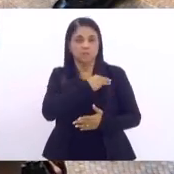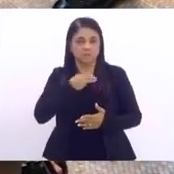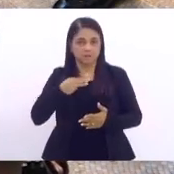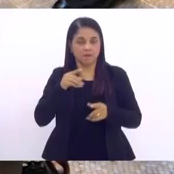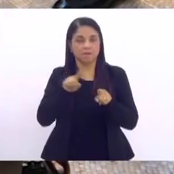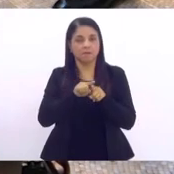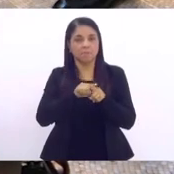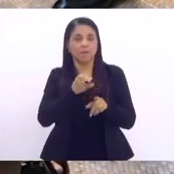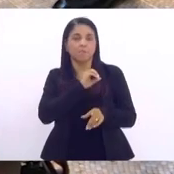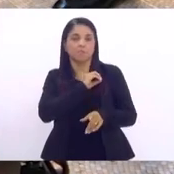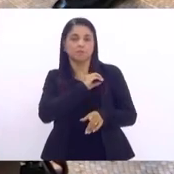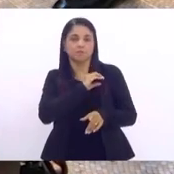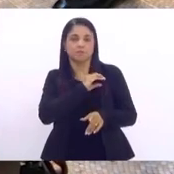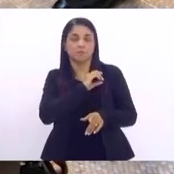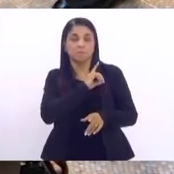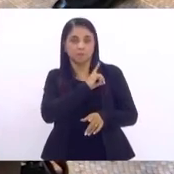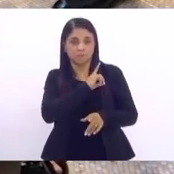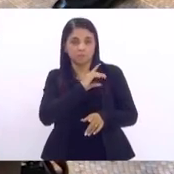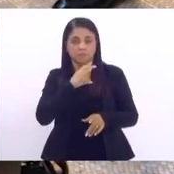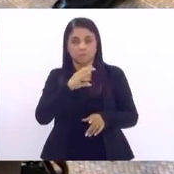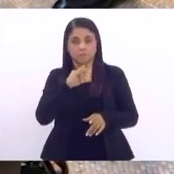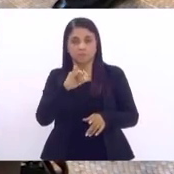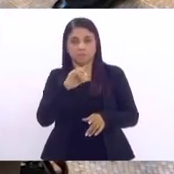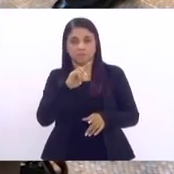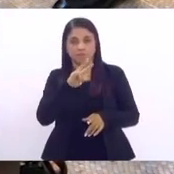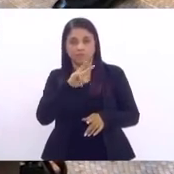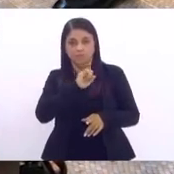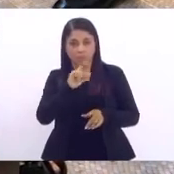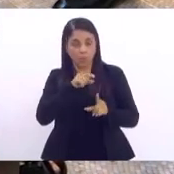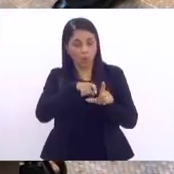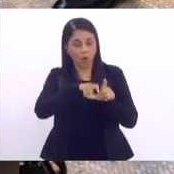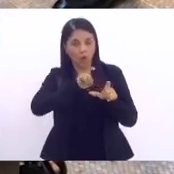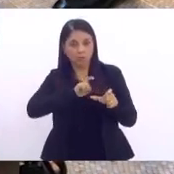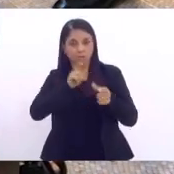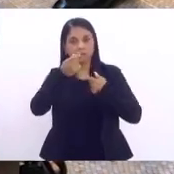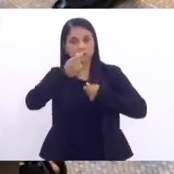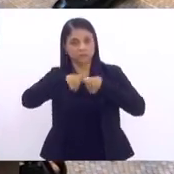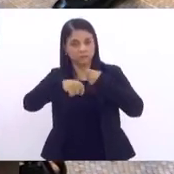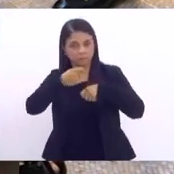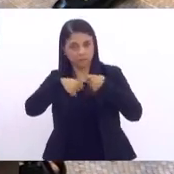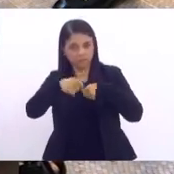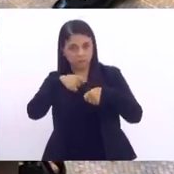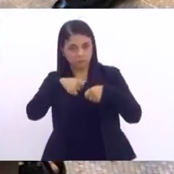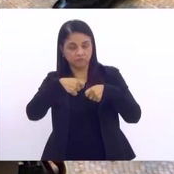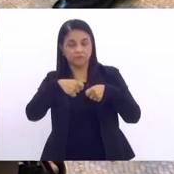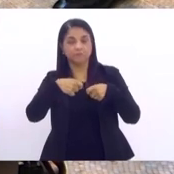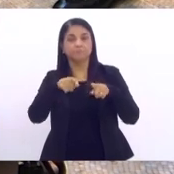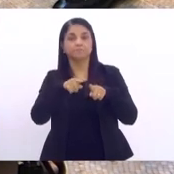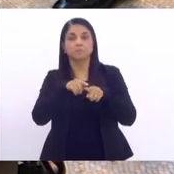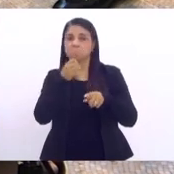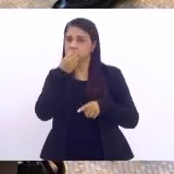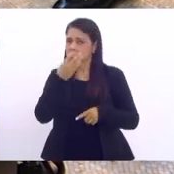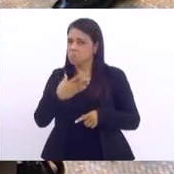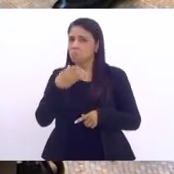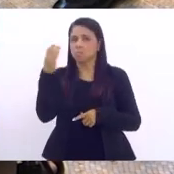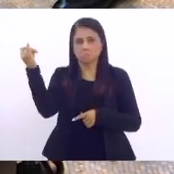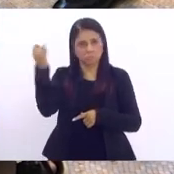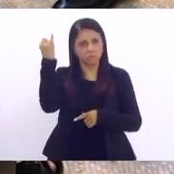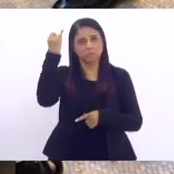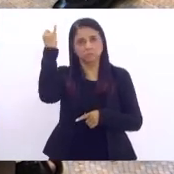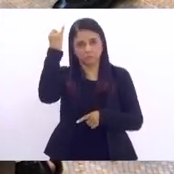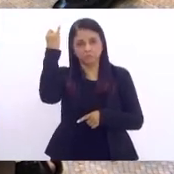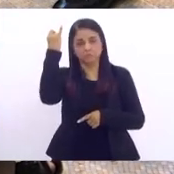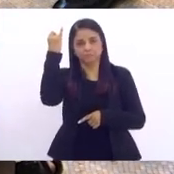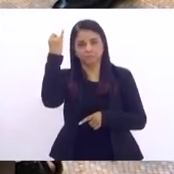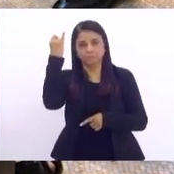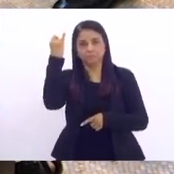com autonomia administrativa. Isso é muito importante. Então, o secretário de Estado